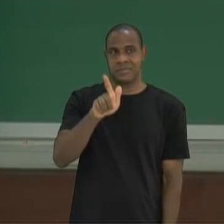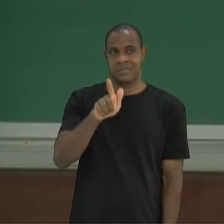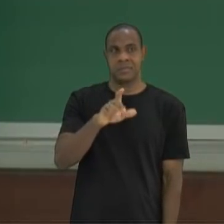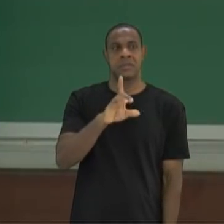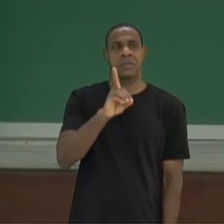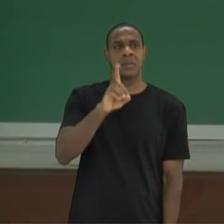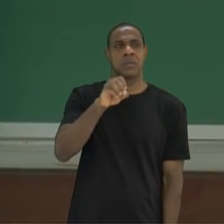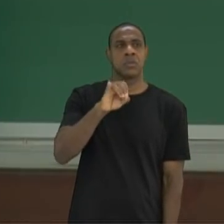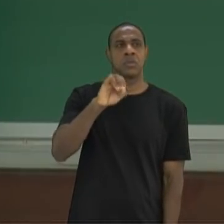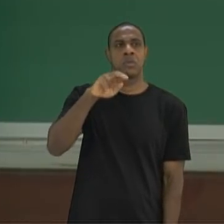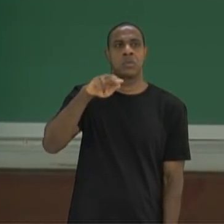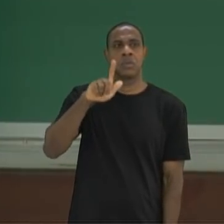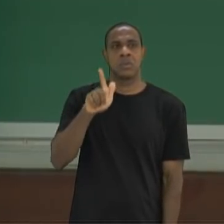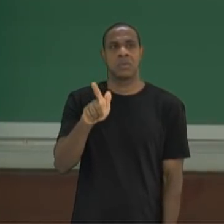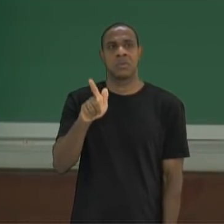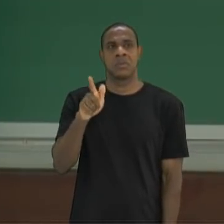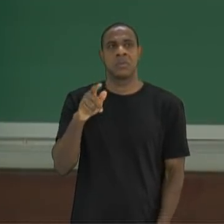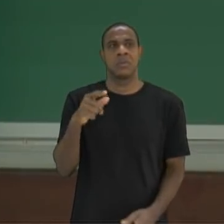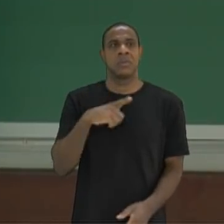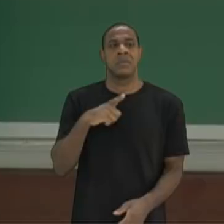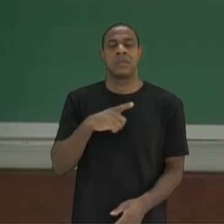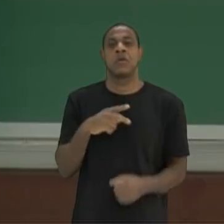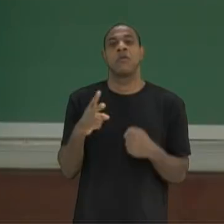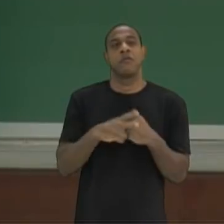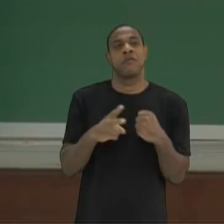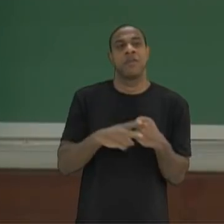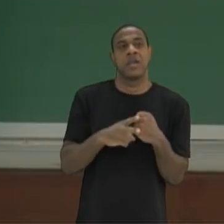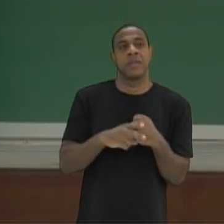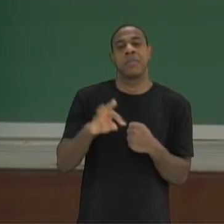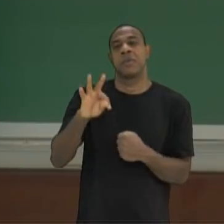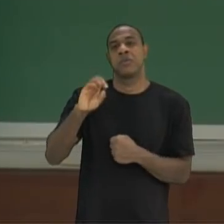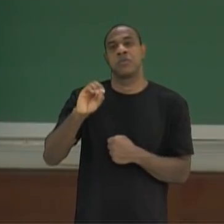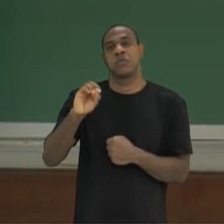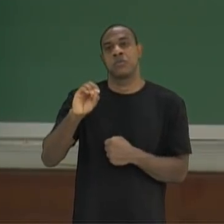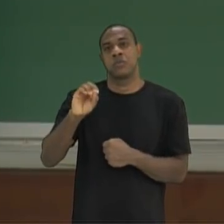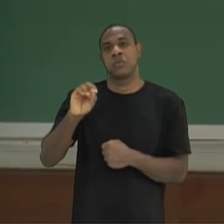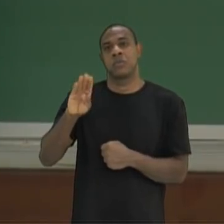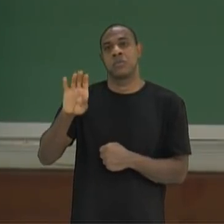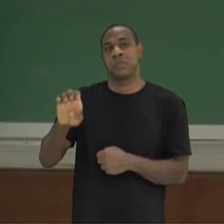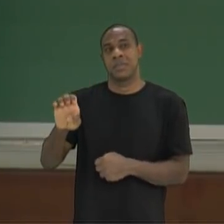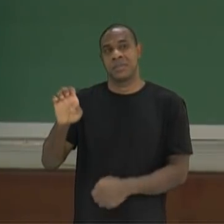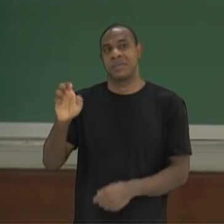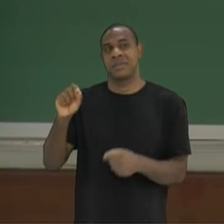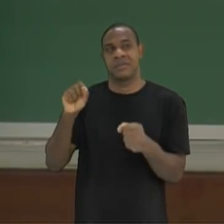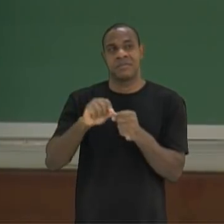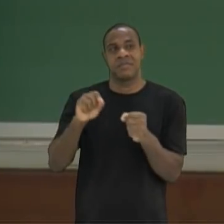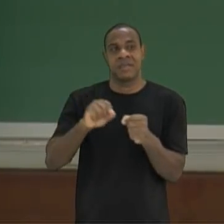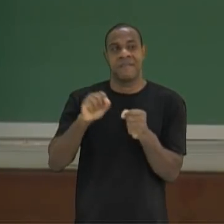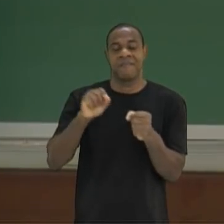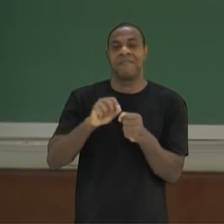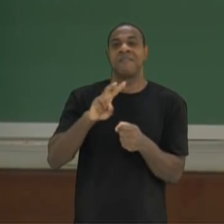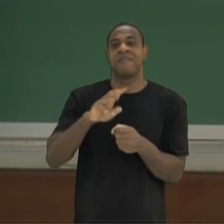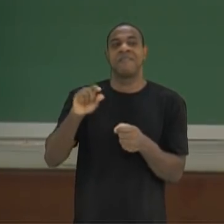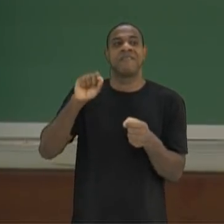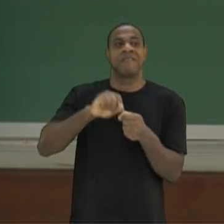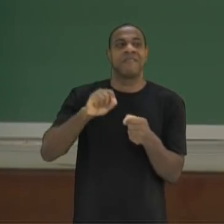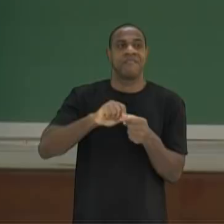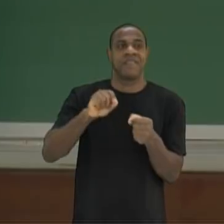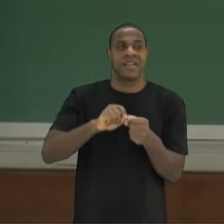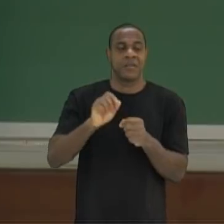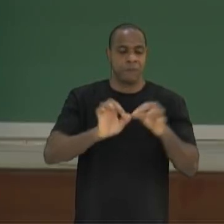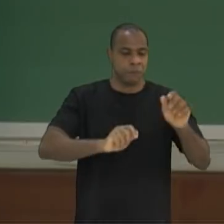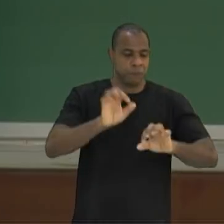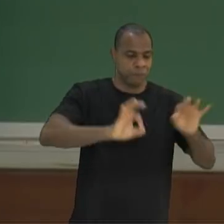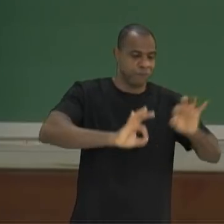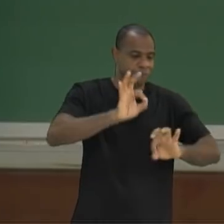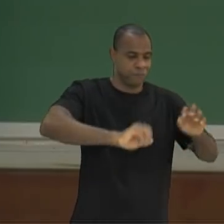que ing? Porque eu tenho o verbo to be, não esqueça. Ele está fazendo, né, a faxina,